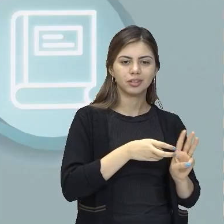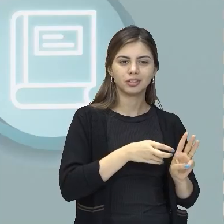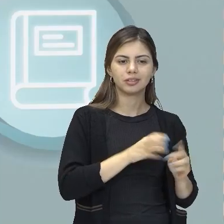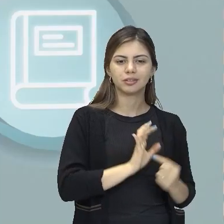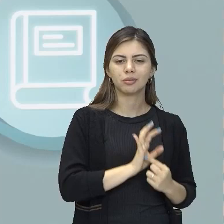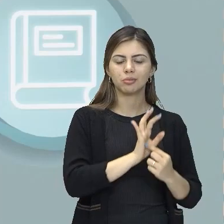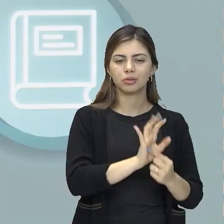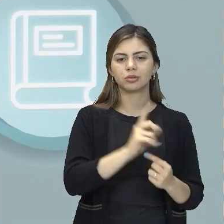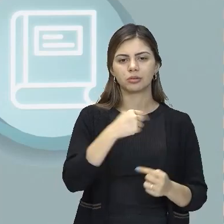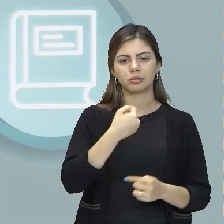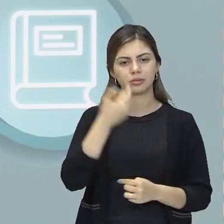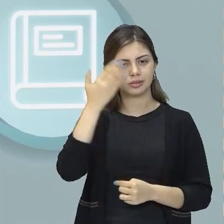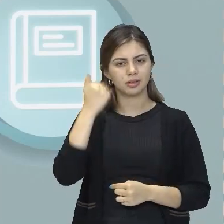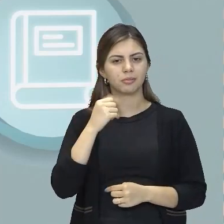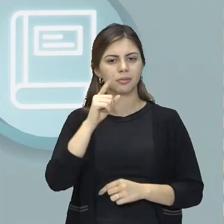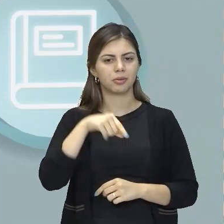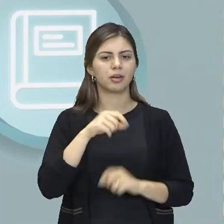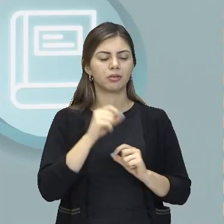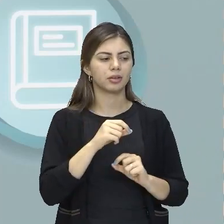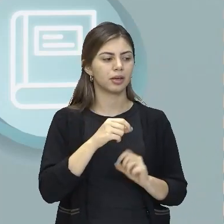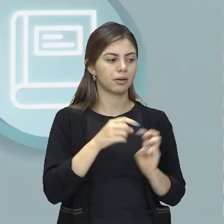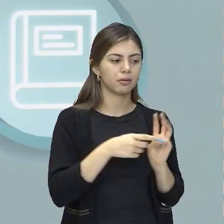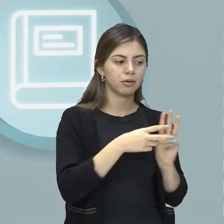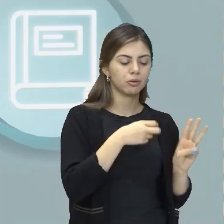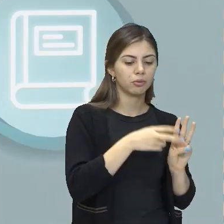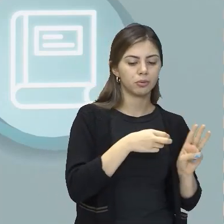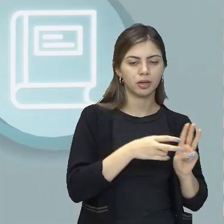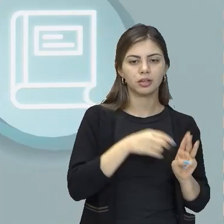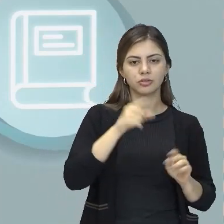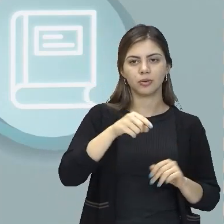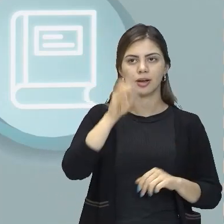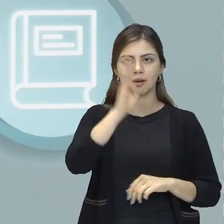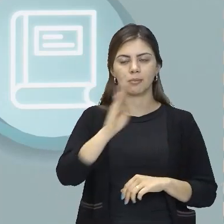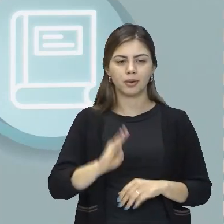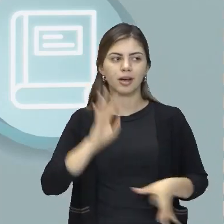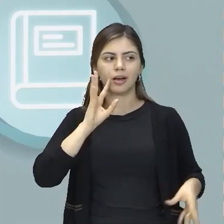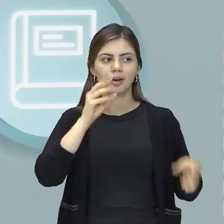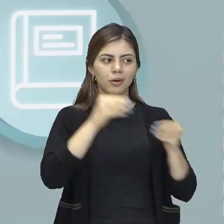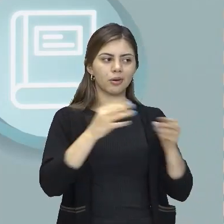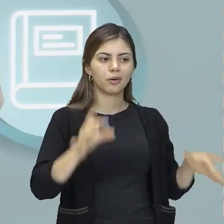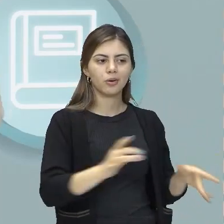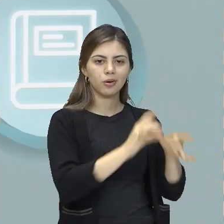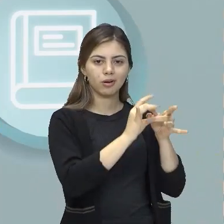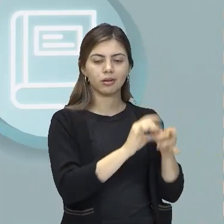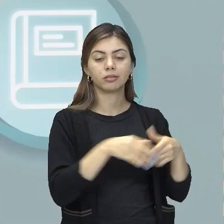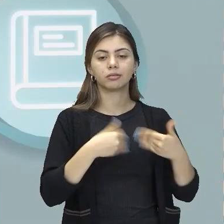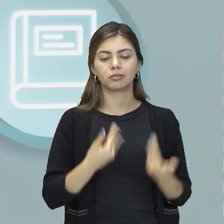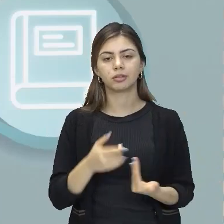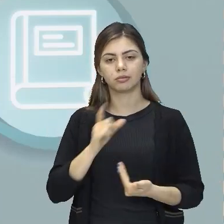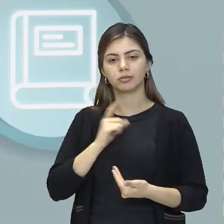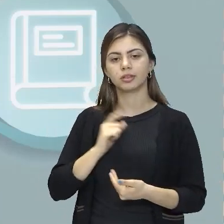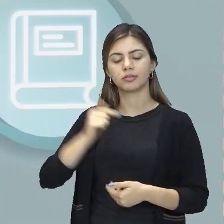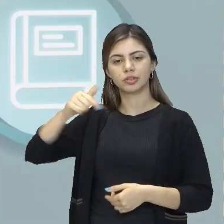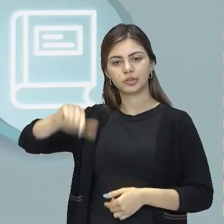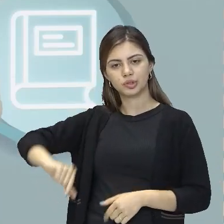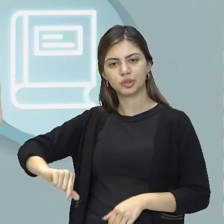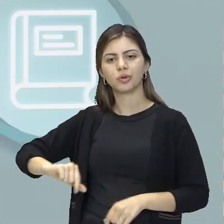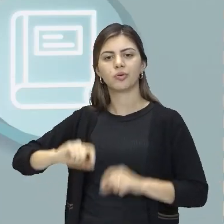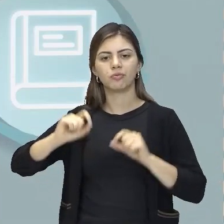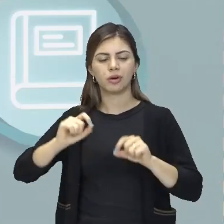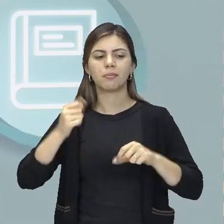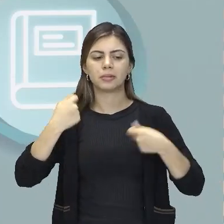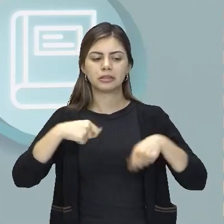que o índio era a imagem do nosso Brasil, certo? Então, veio aí novamente se